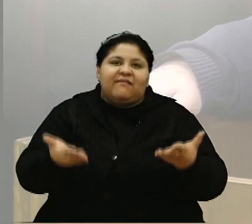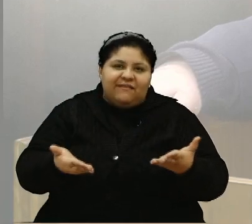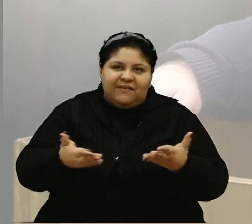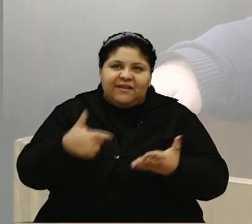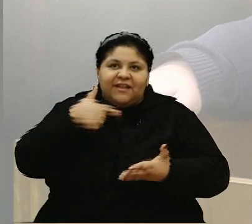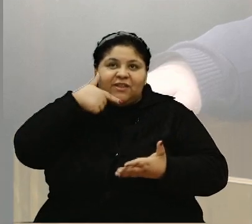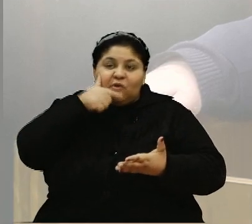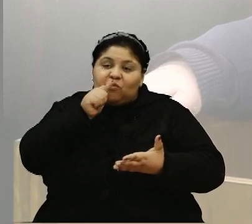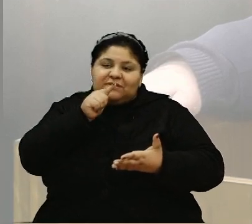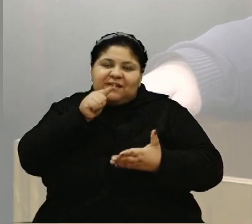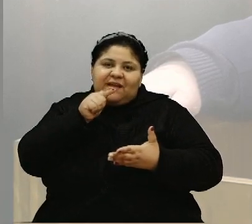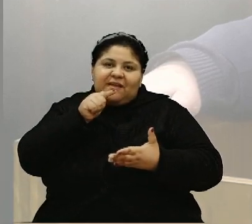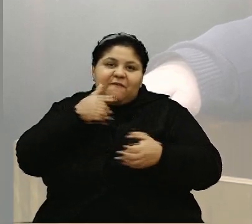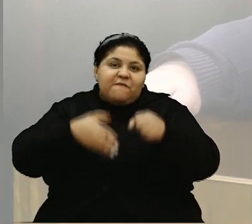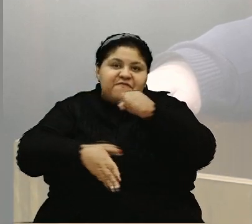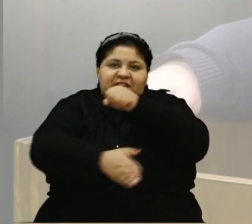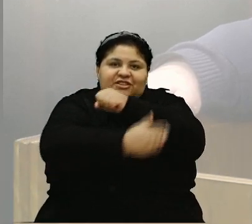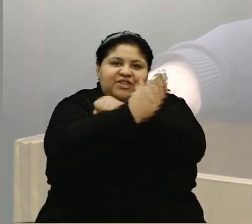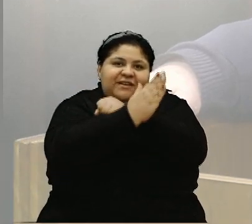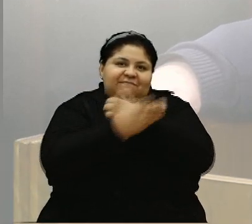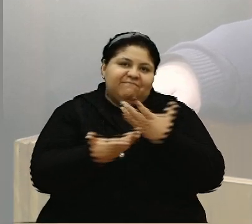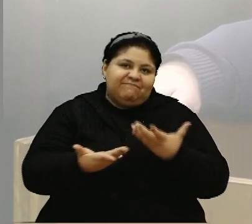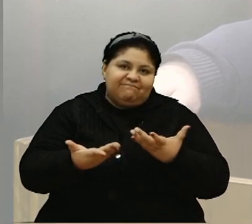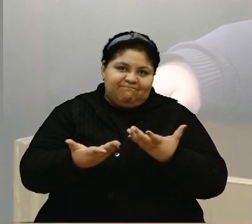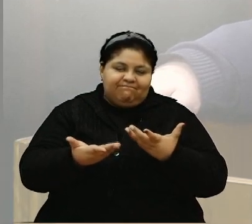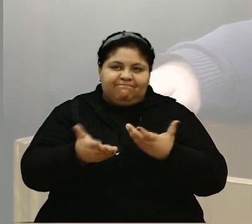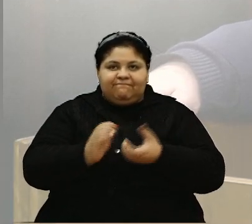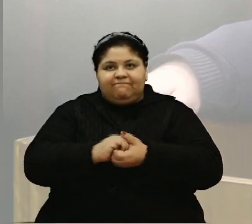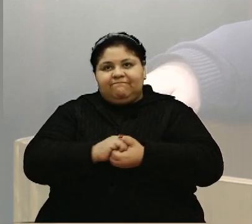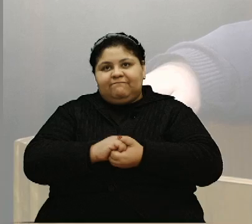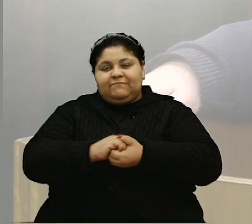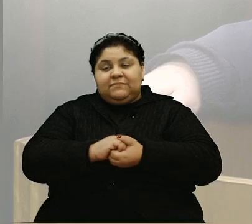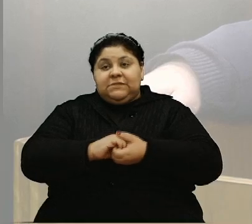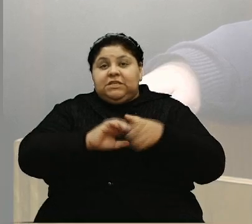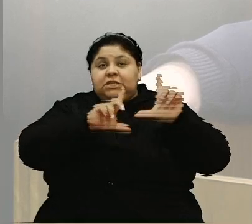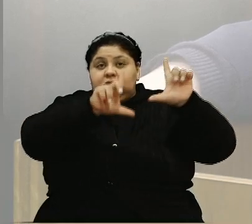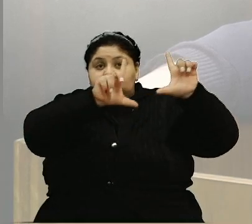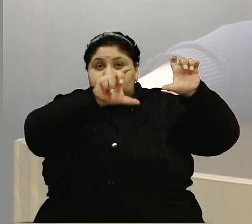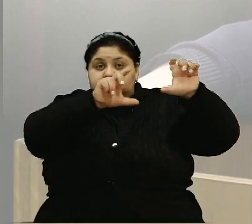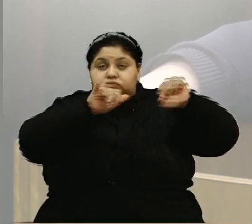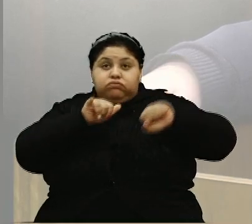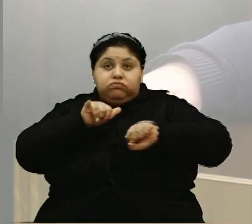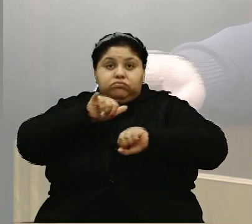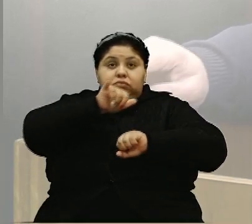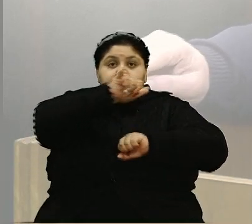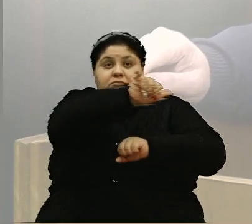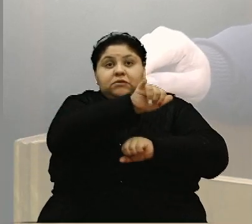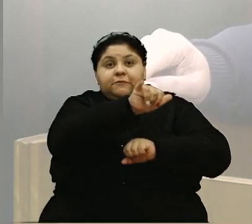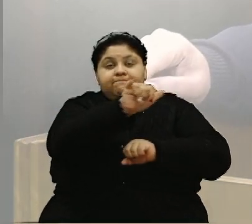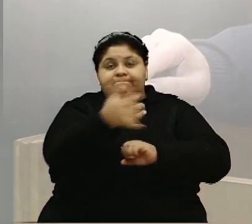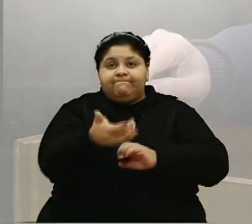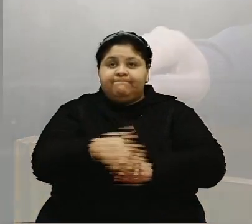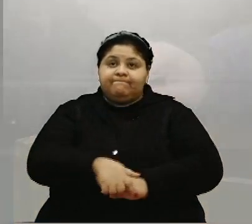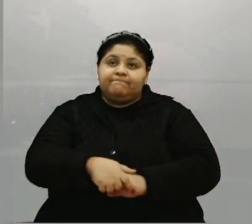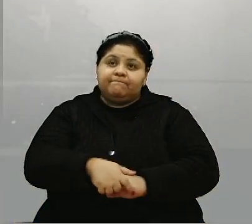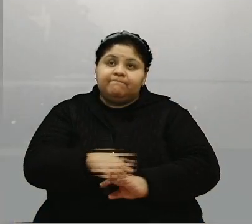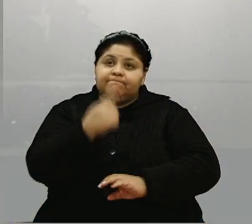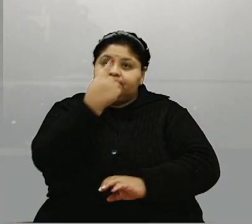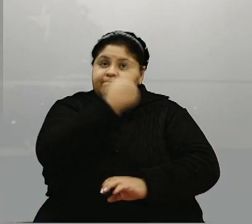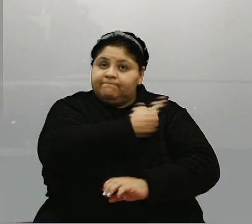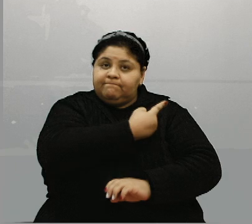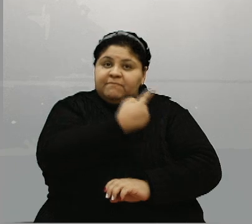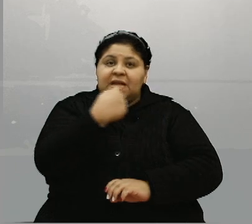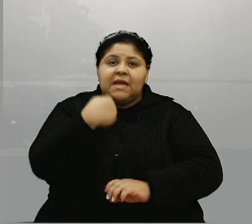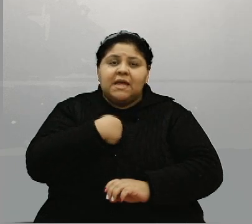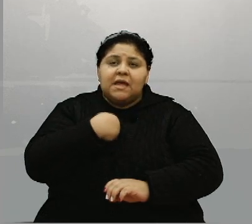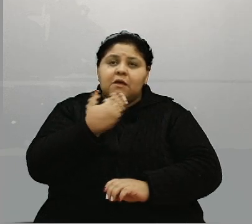consegue viajar. Então, essas imagens do aeroporto é de que eu peço